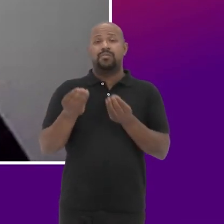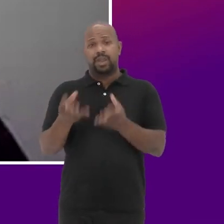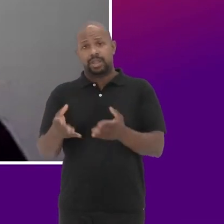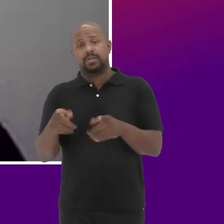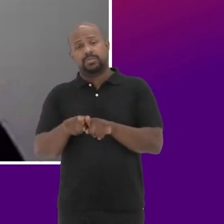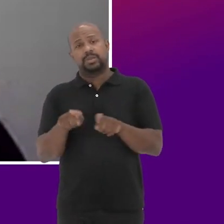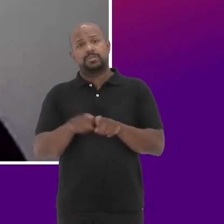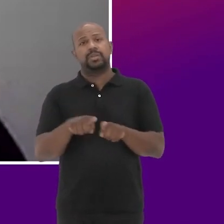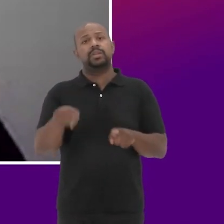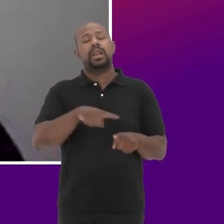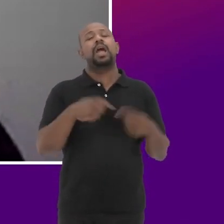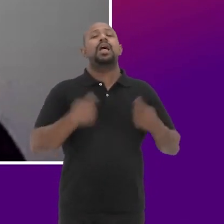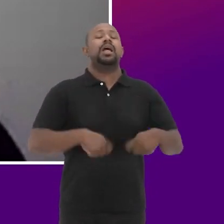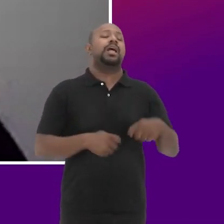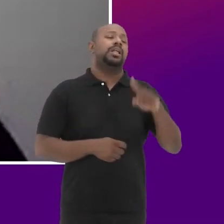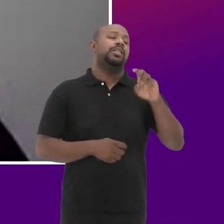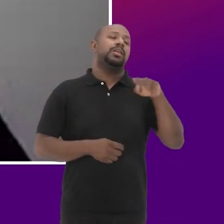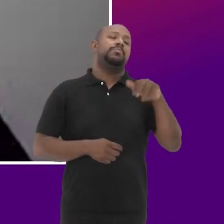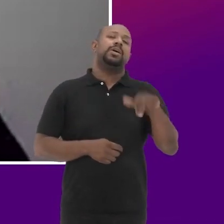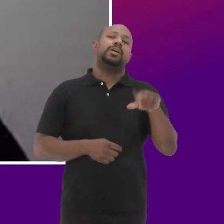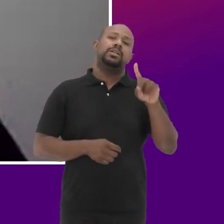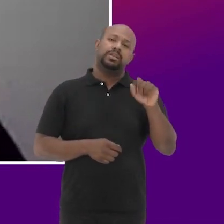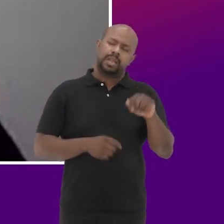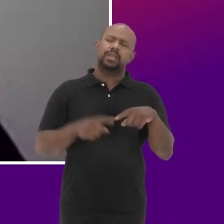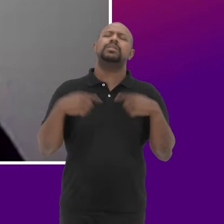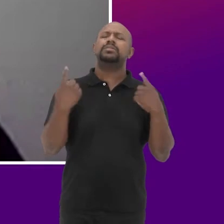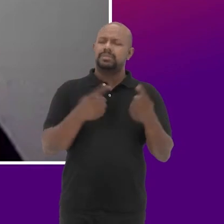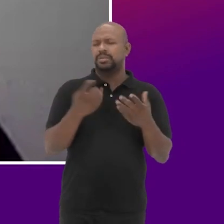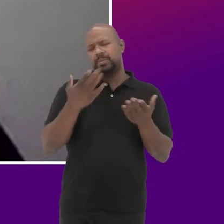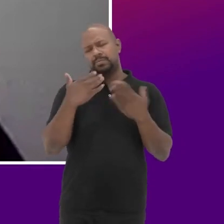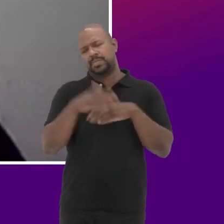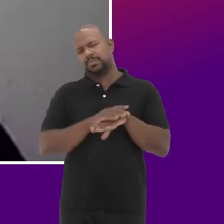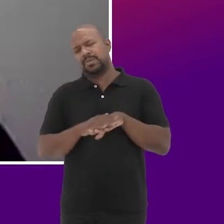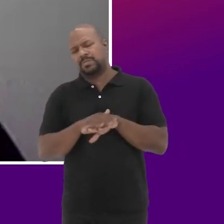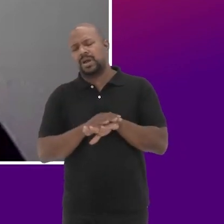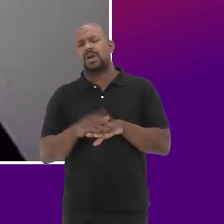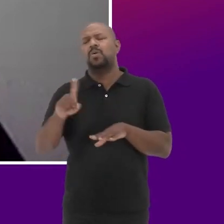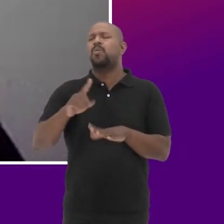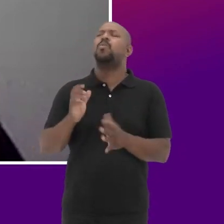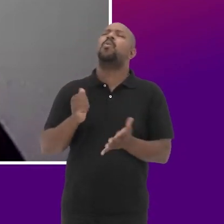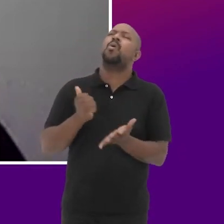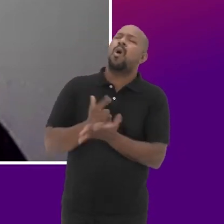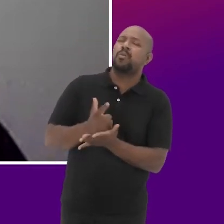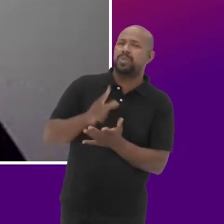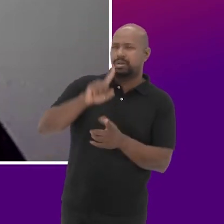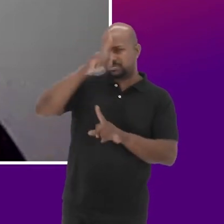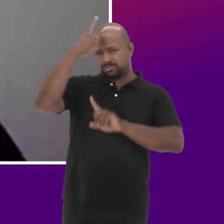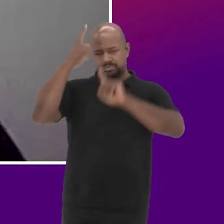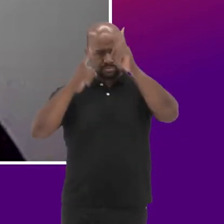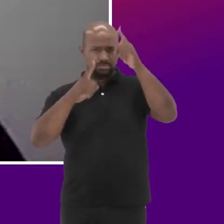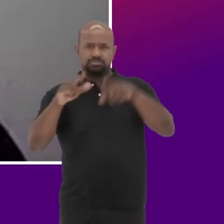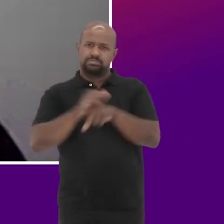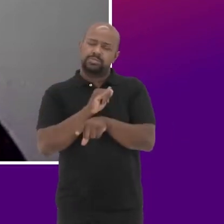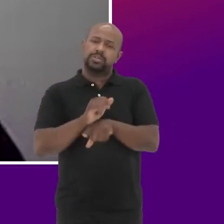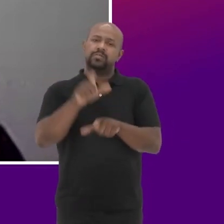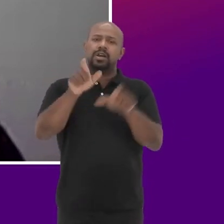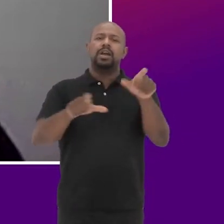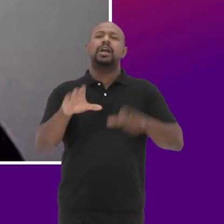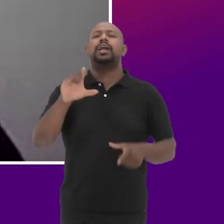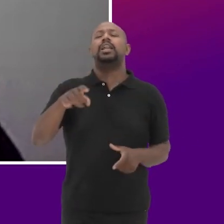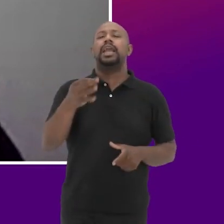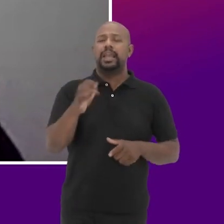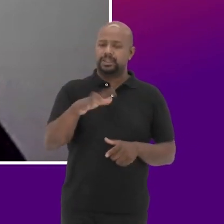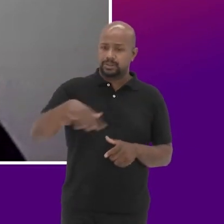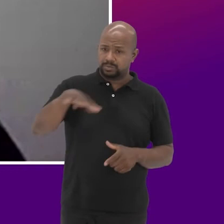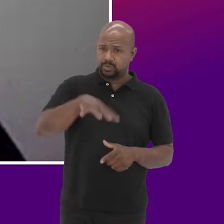oferta, também contra a ponta da demanda. Então, a gente tem conversado também com cooperativas, com grandes clientes do